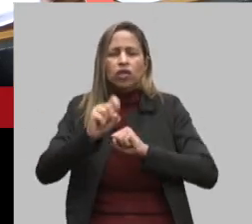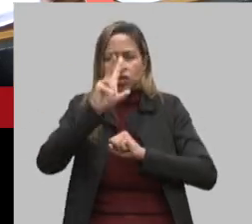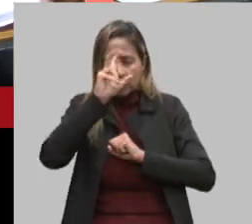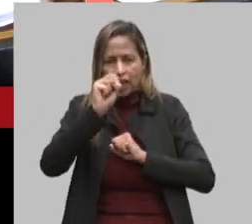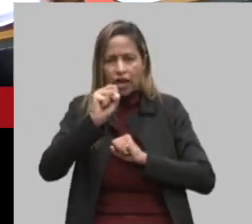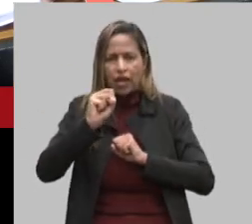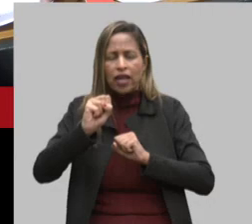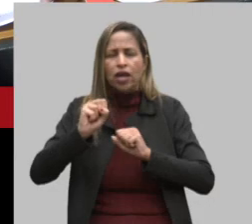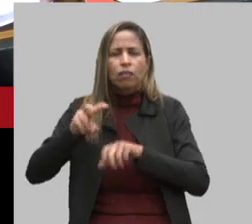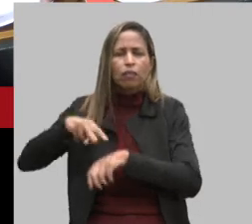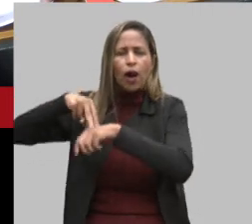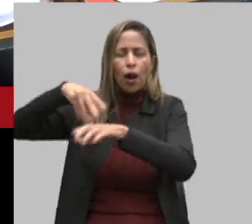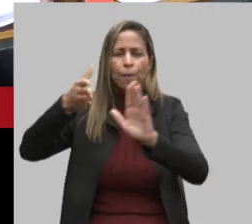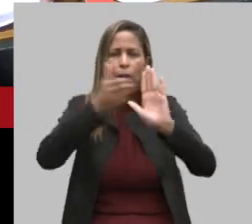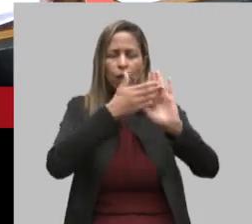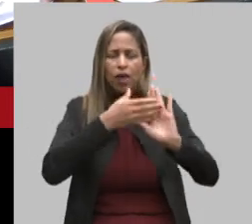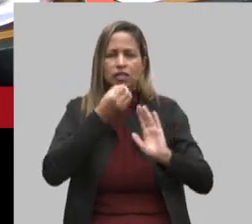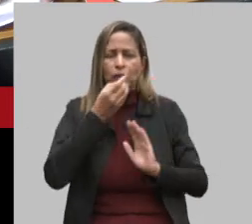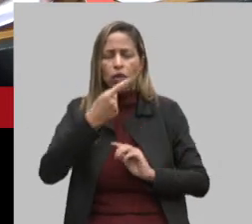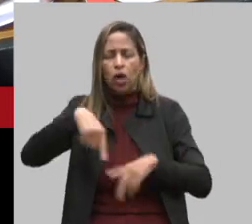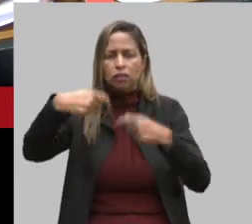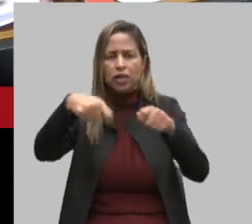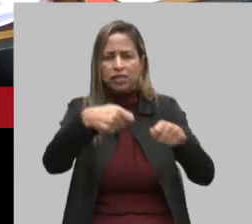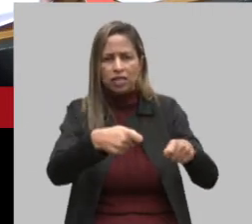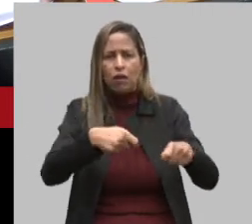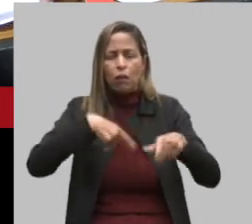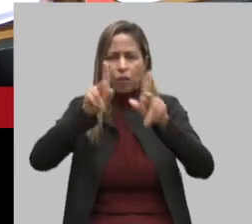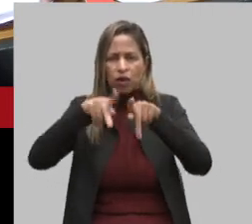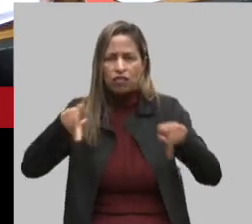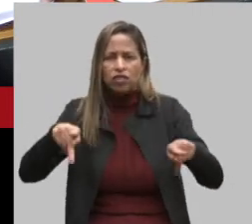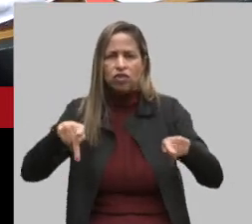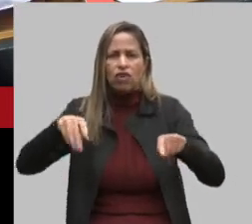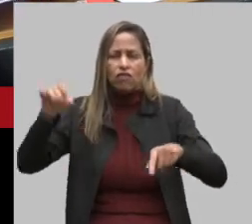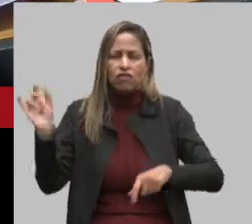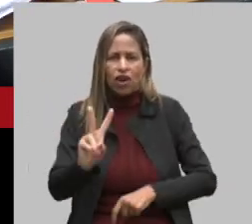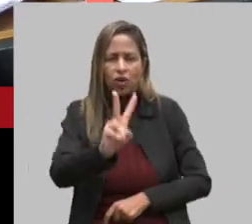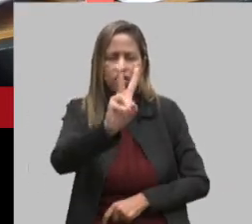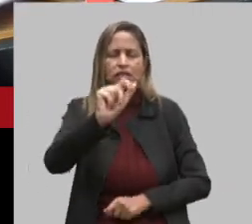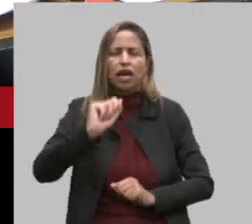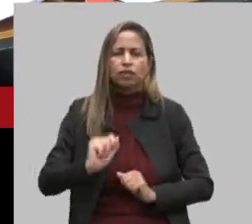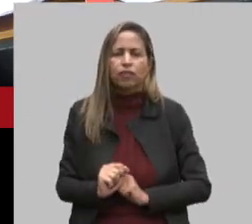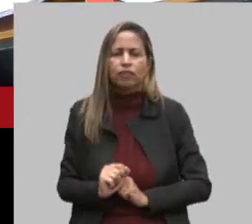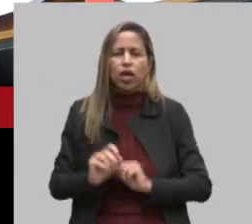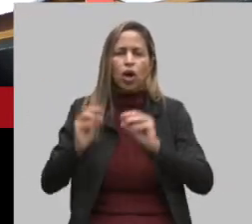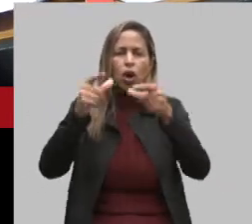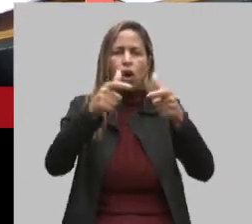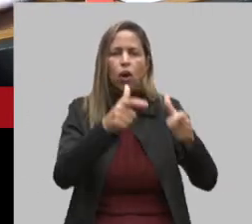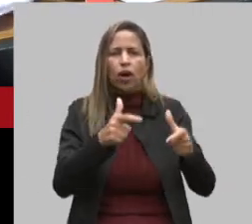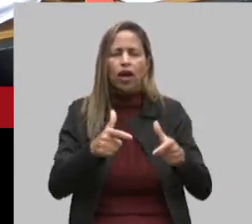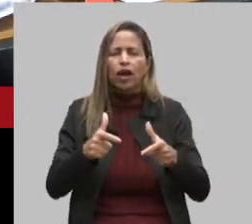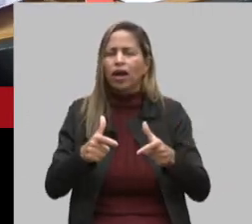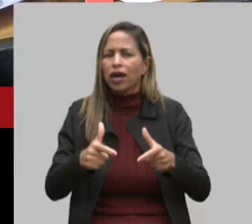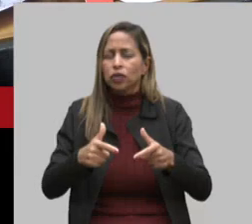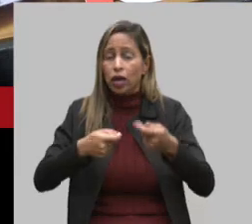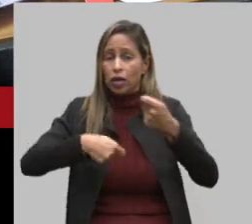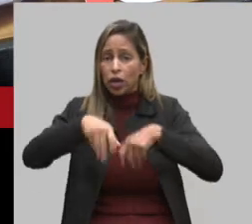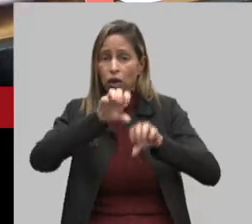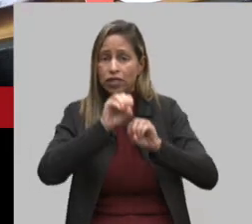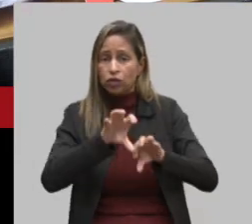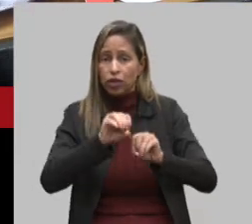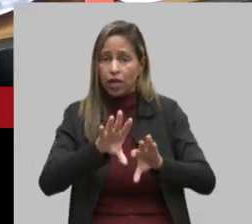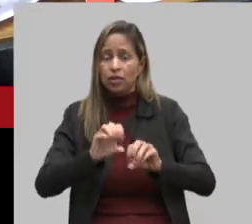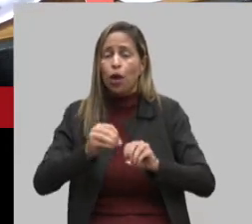manter como uma boa proposta nós precisamos que os professores sejam valorizados e colocados como foco da nossa educação sem bons